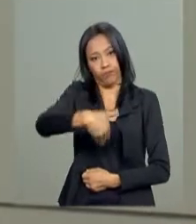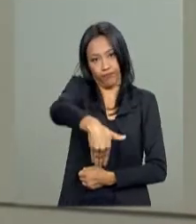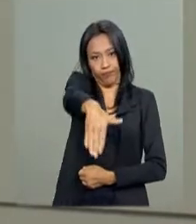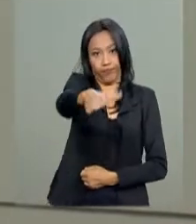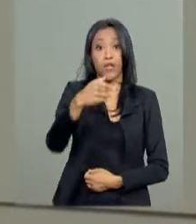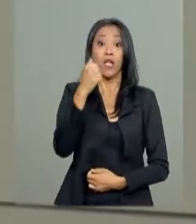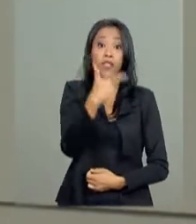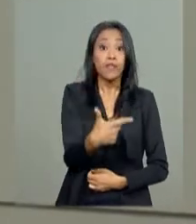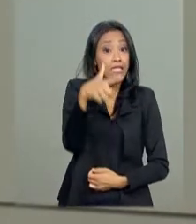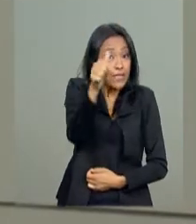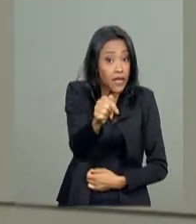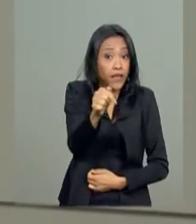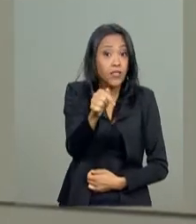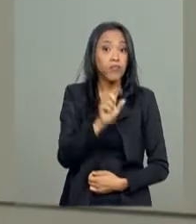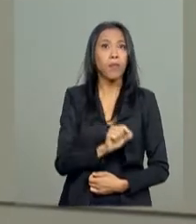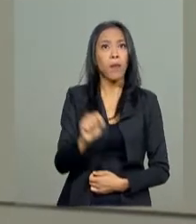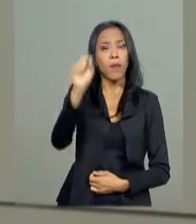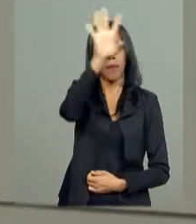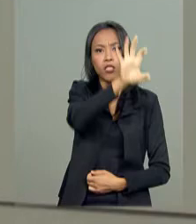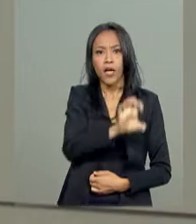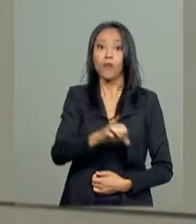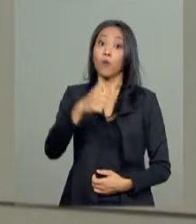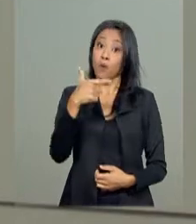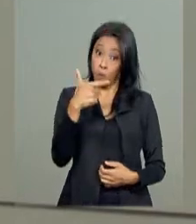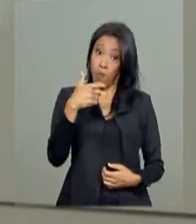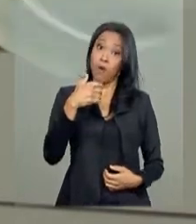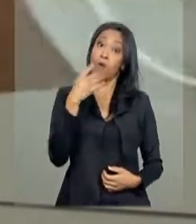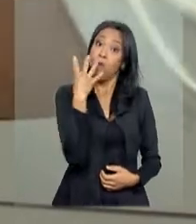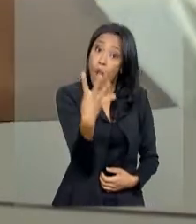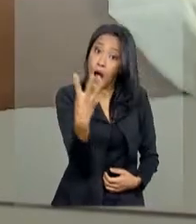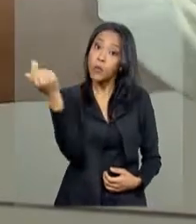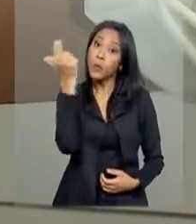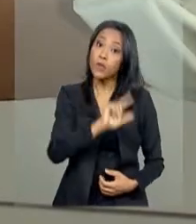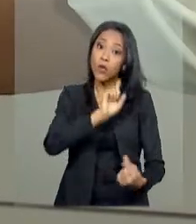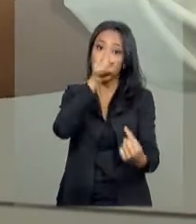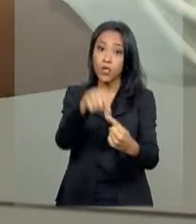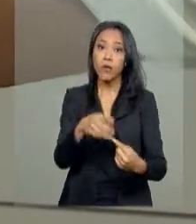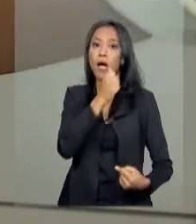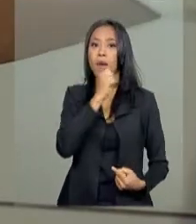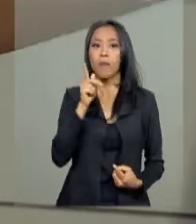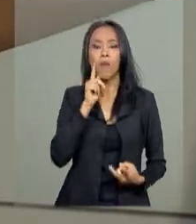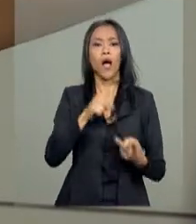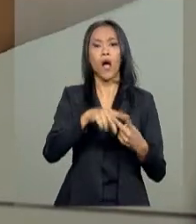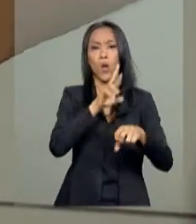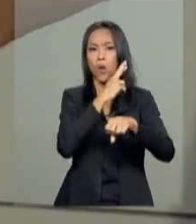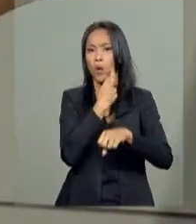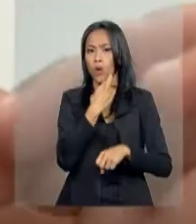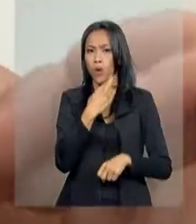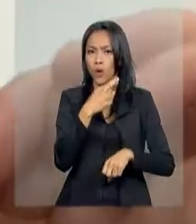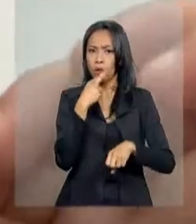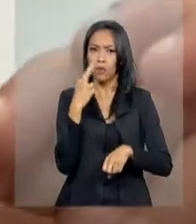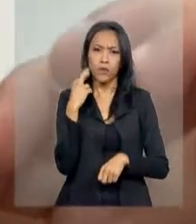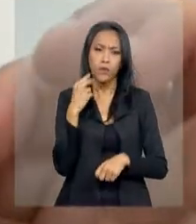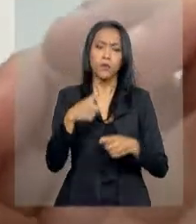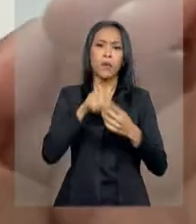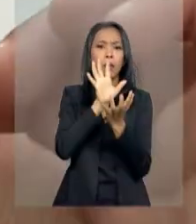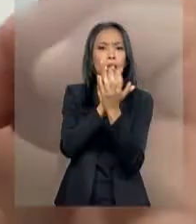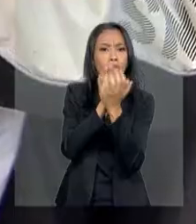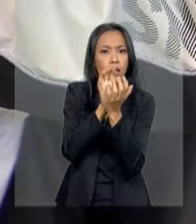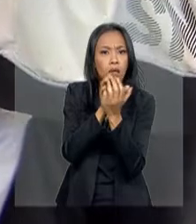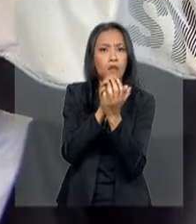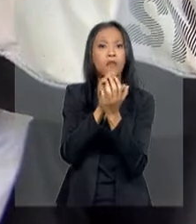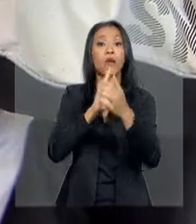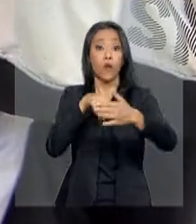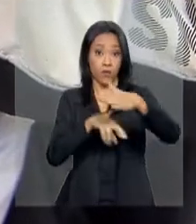unidades da federação quatro já atingiram a meta da campanha amapá rondônia pernambuco e santa catarina de acordo com o